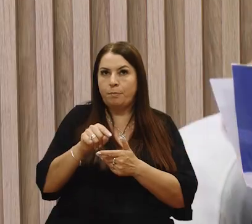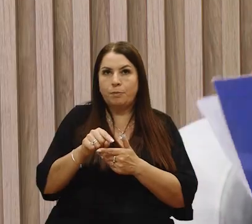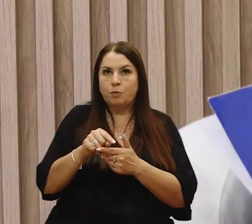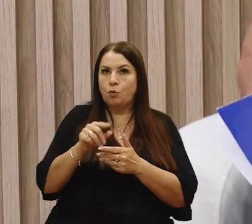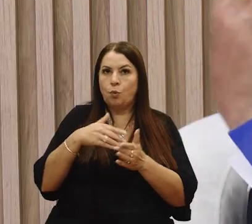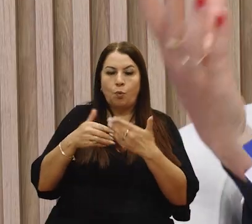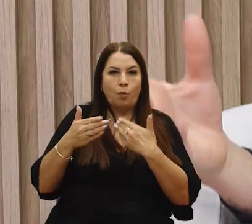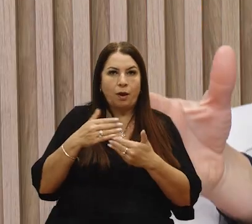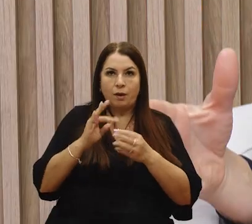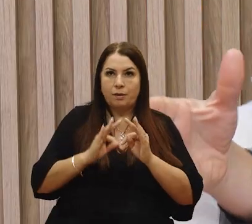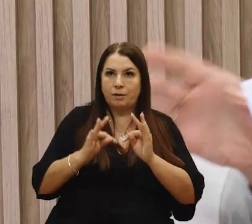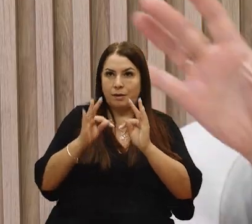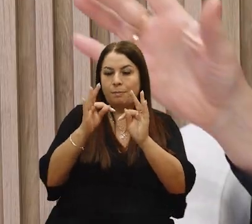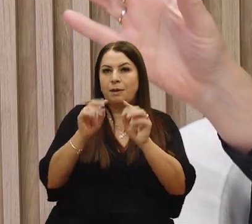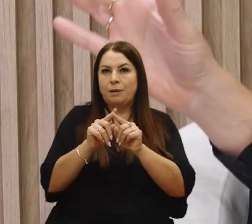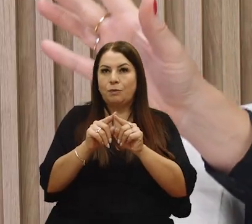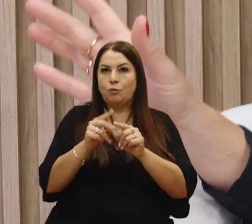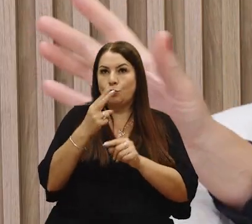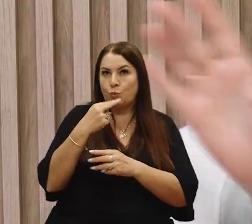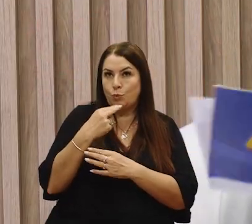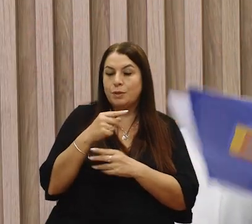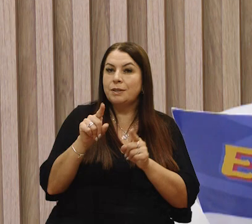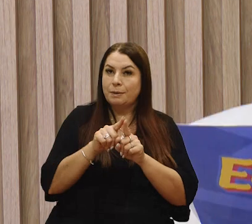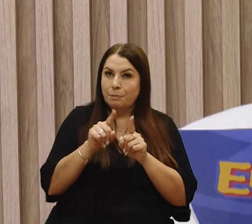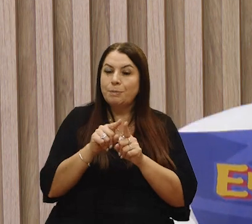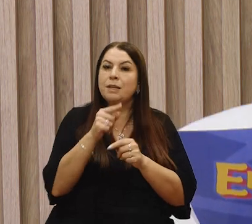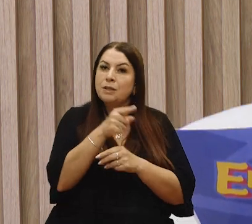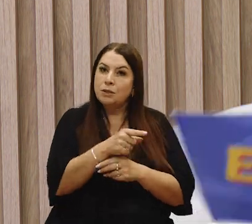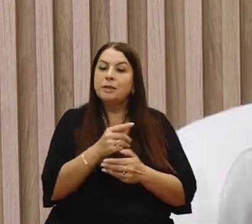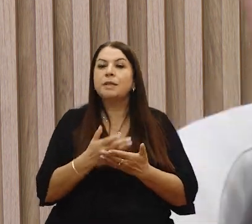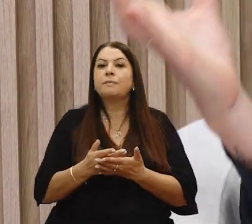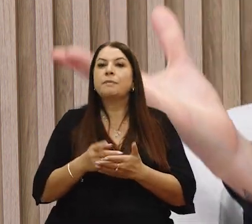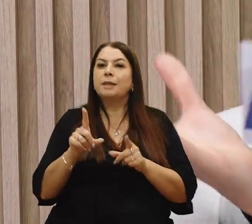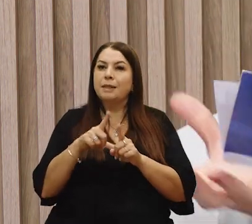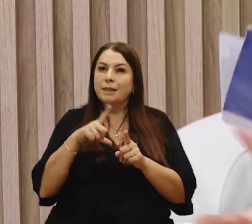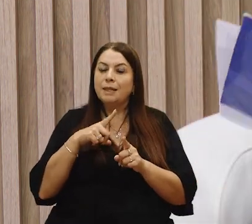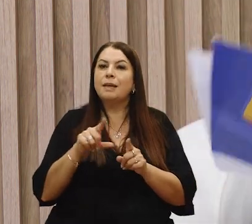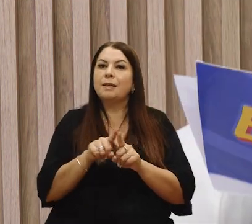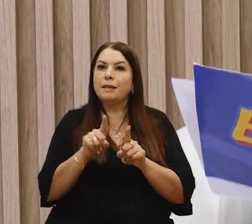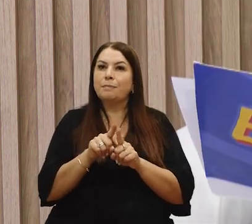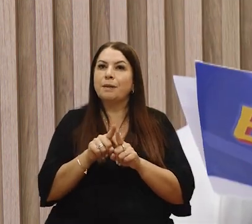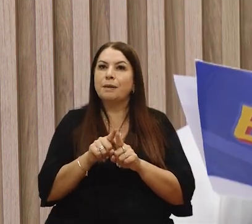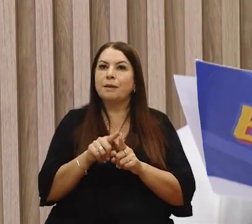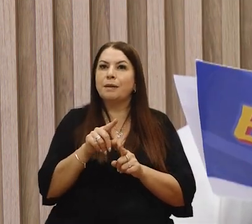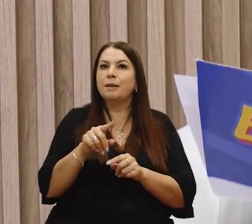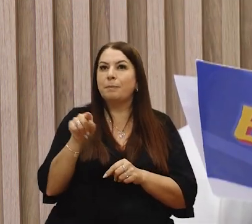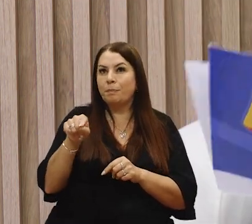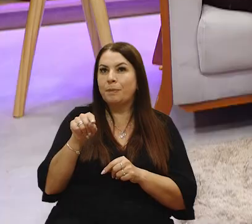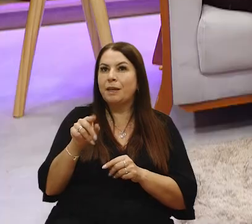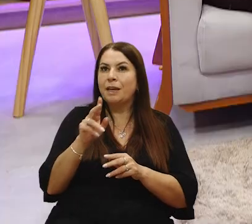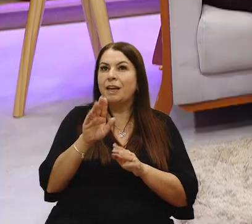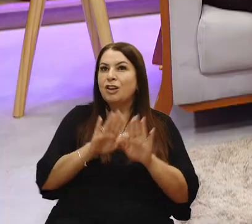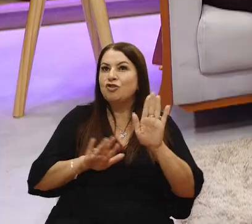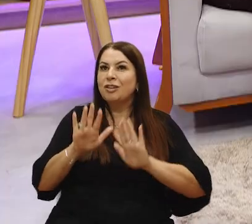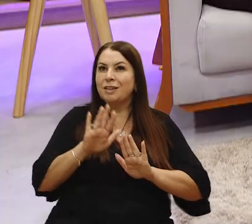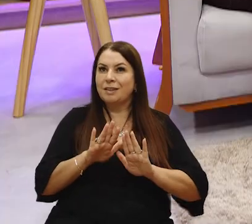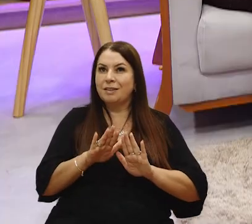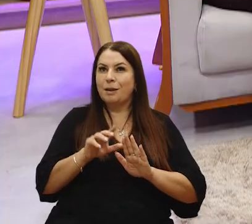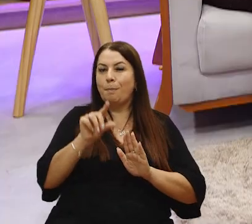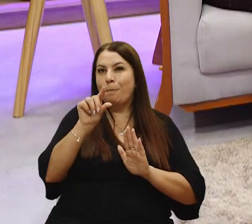começou? Como é que foi os primeiros passos? Nossa, e agora? Tenho o lipedema, como é que eu vou, por onde eu vou começar? Como é que foi? Que tu começou